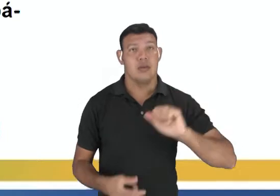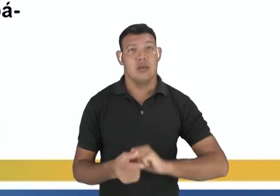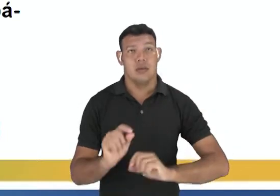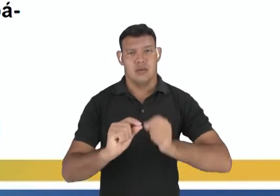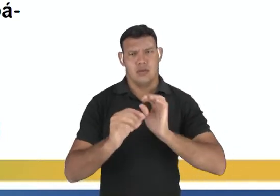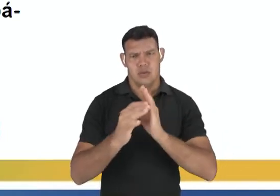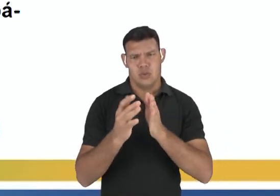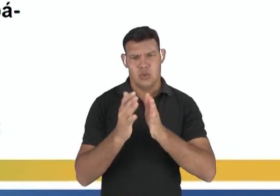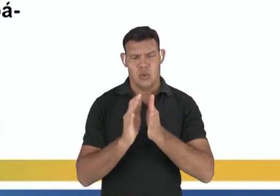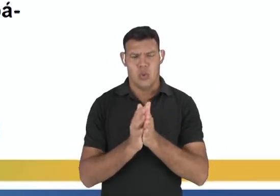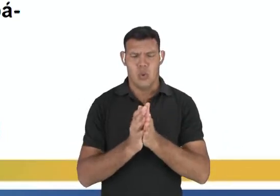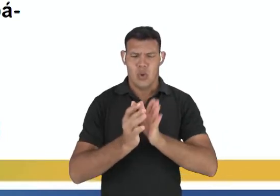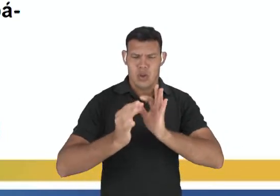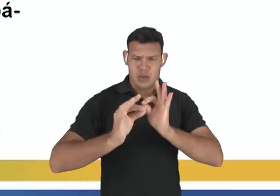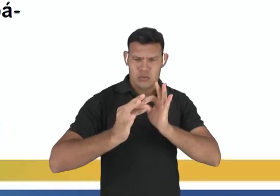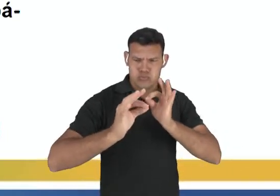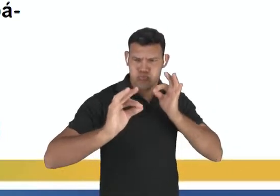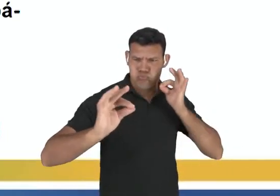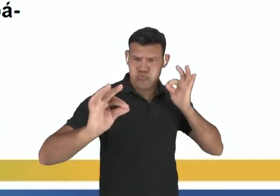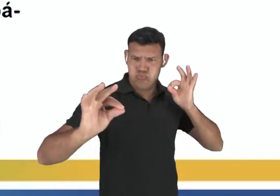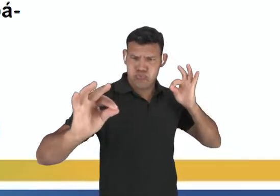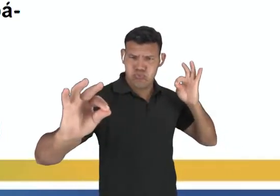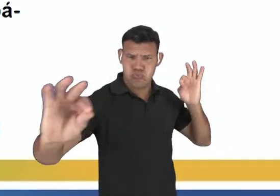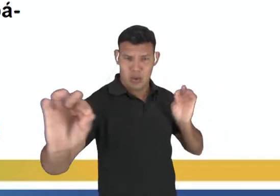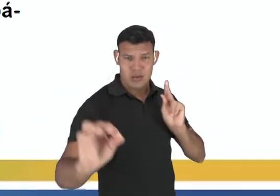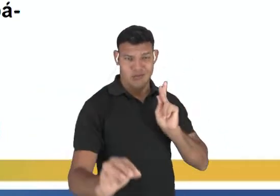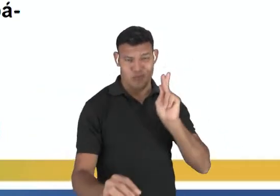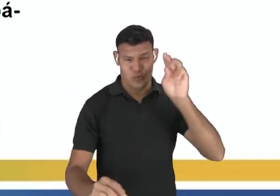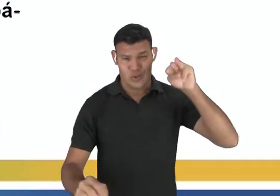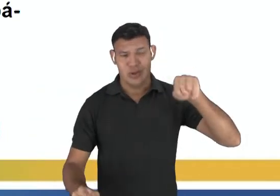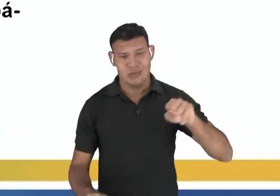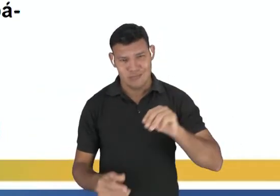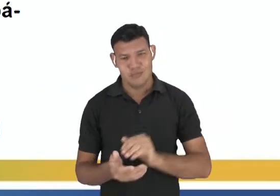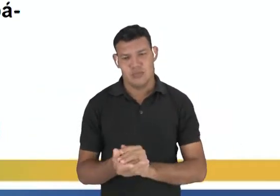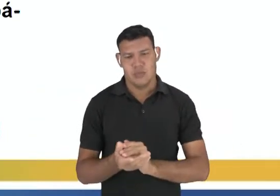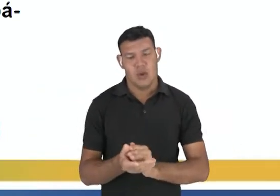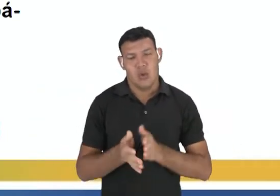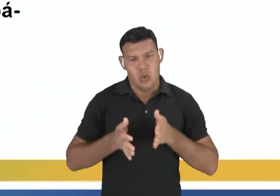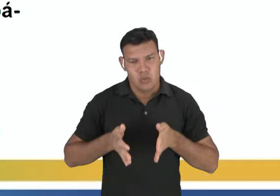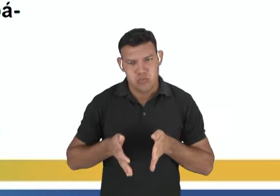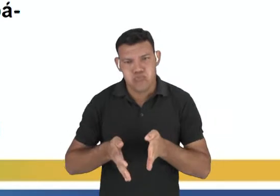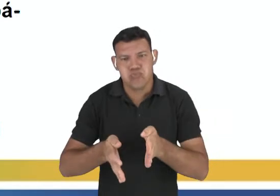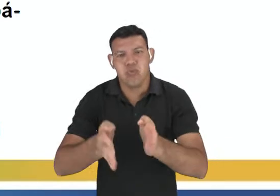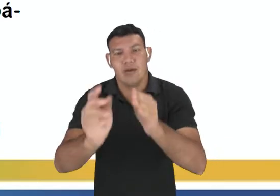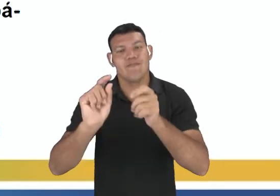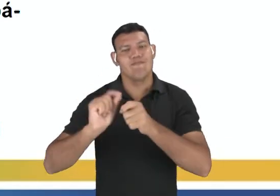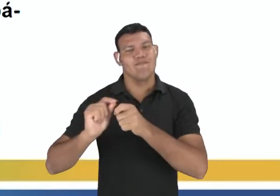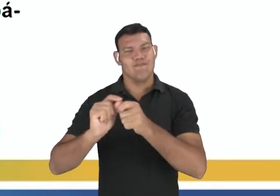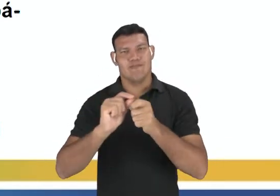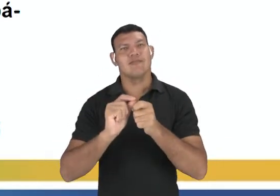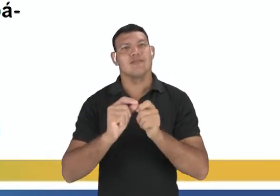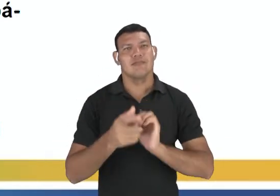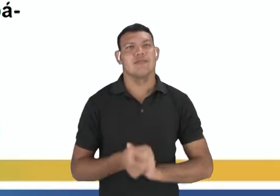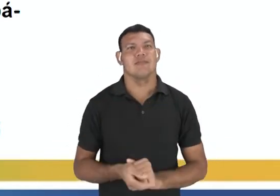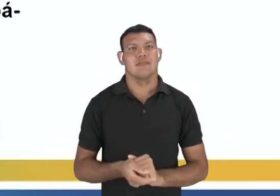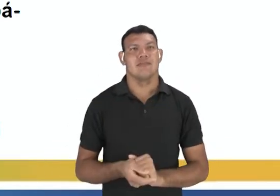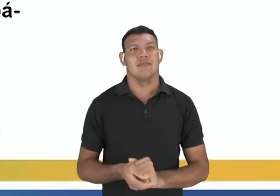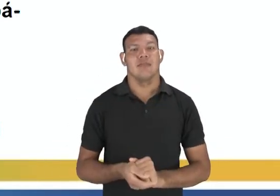quilômetros de estrada de rodagem foram abertas, rompendo o isolamento da região, a